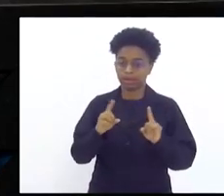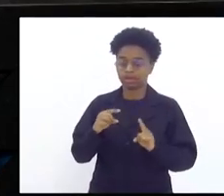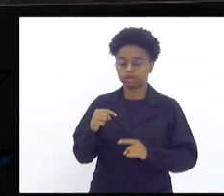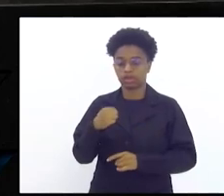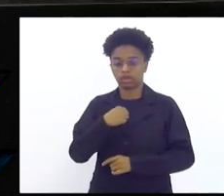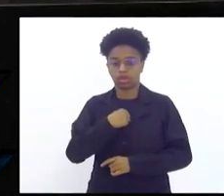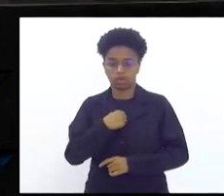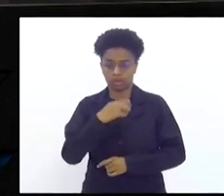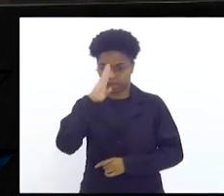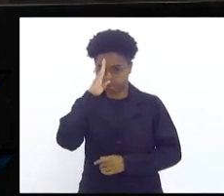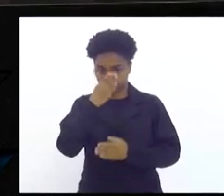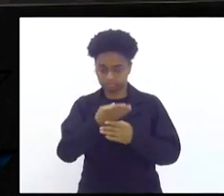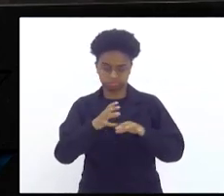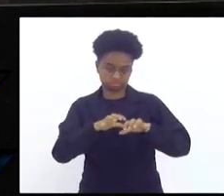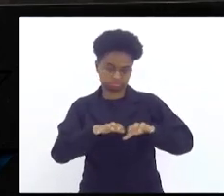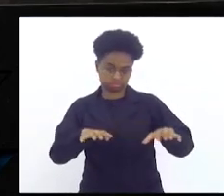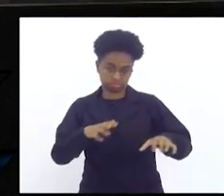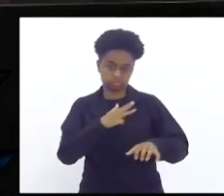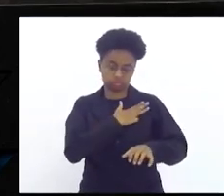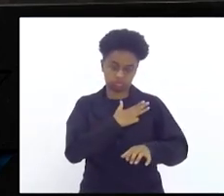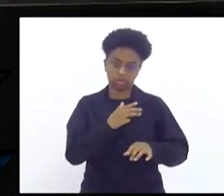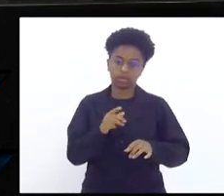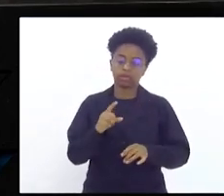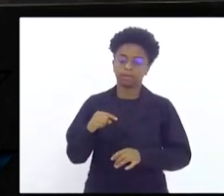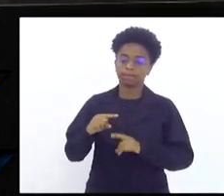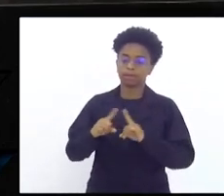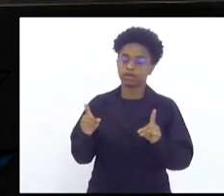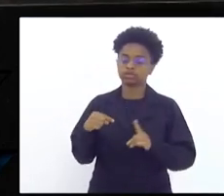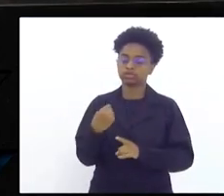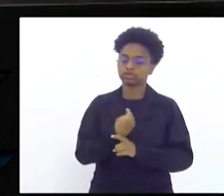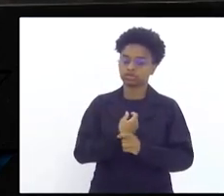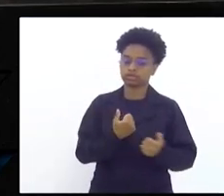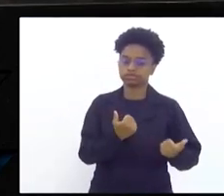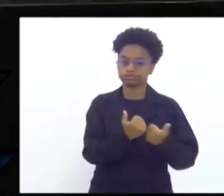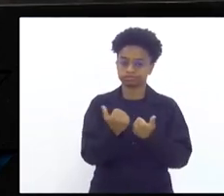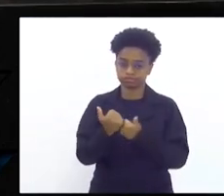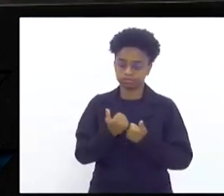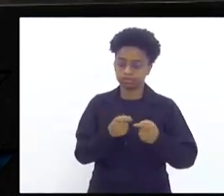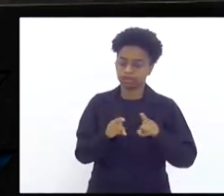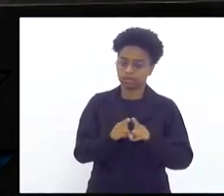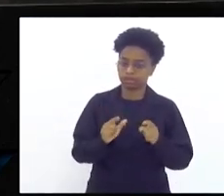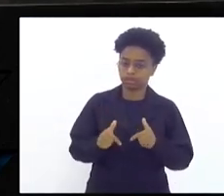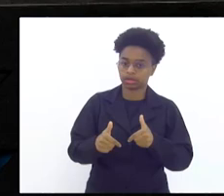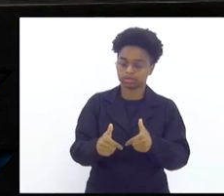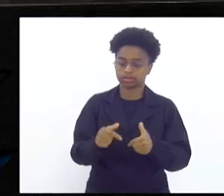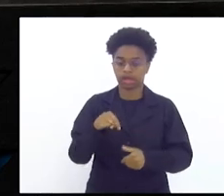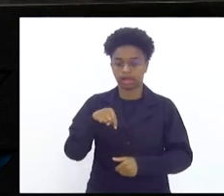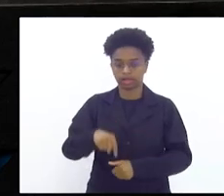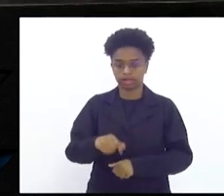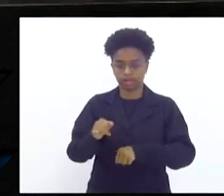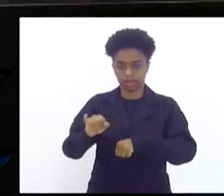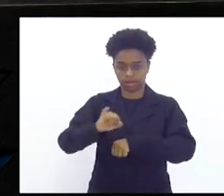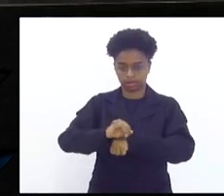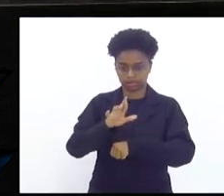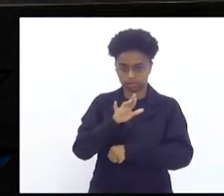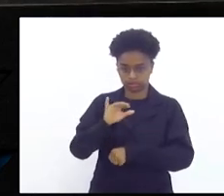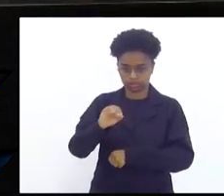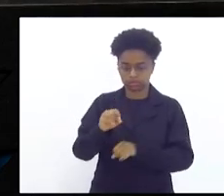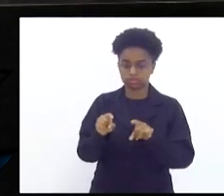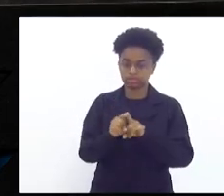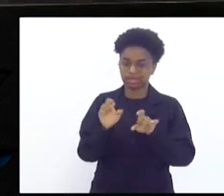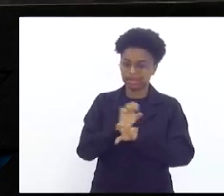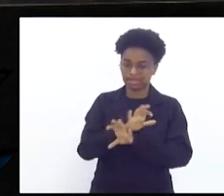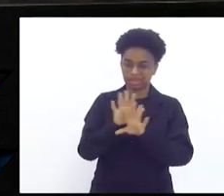valoroso e Os companheiros que também estão na tese do companheiros são companheiros de luta e muito ativo aqui na capital fica claro também